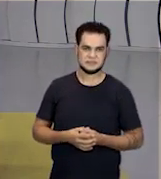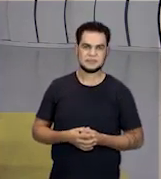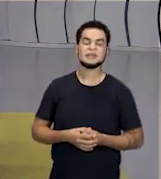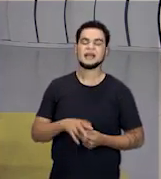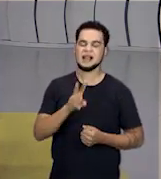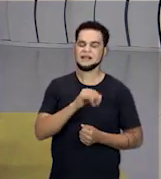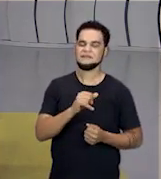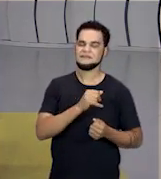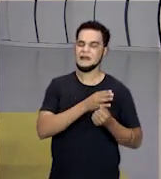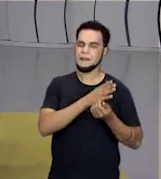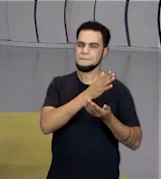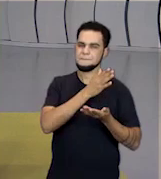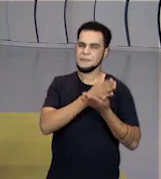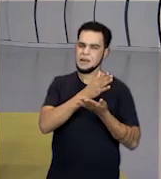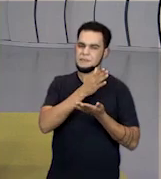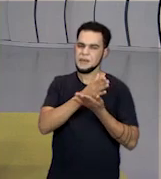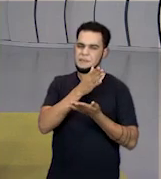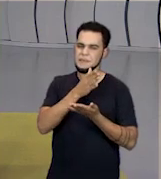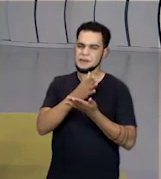fragmentar,